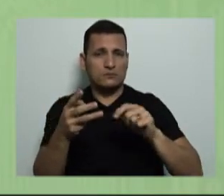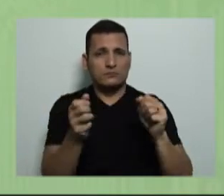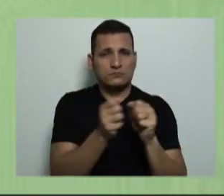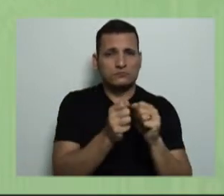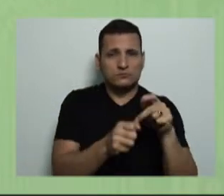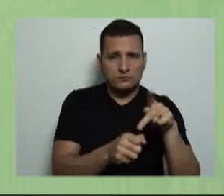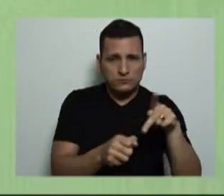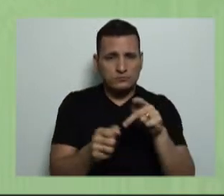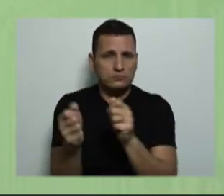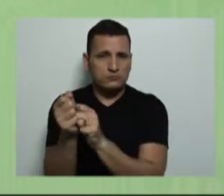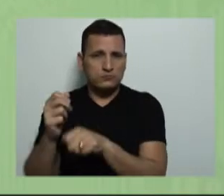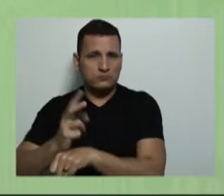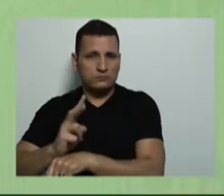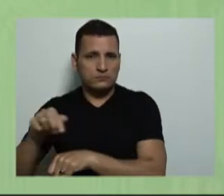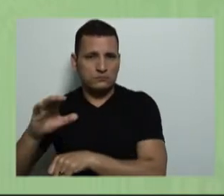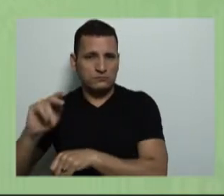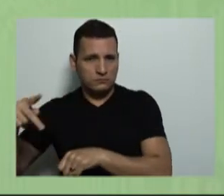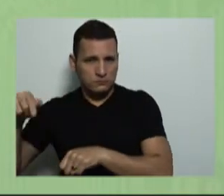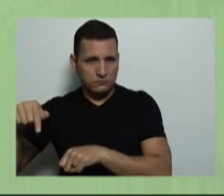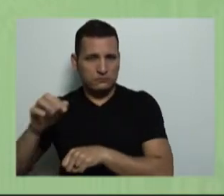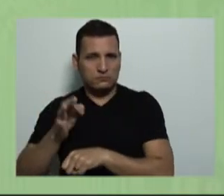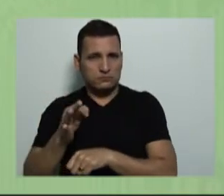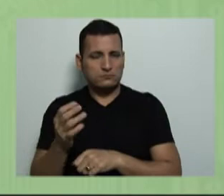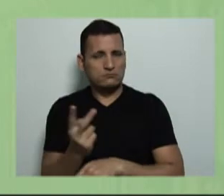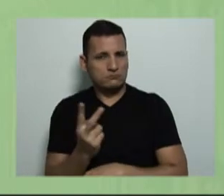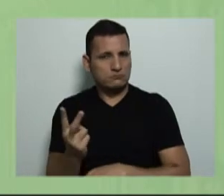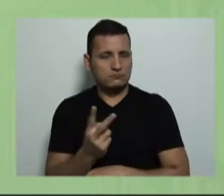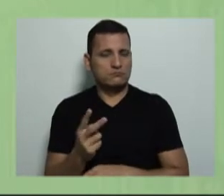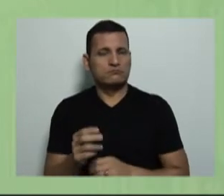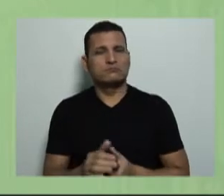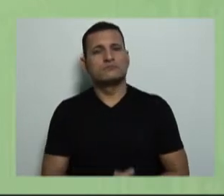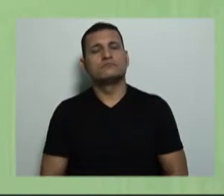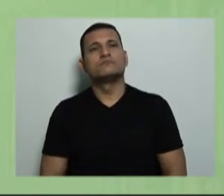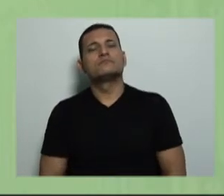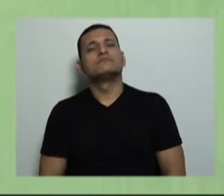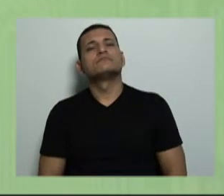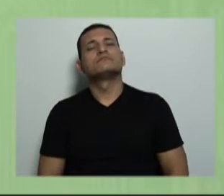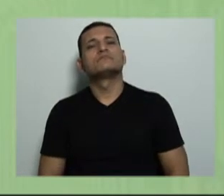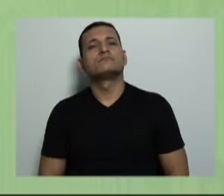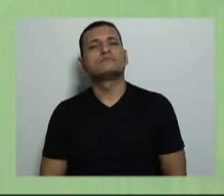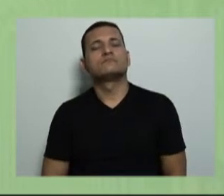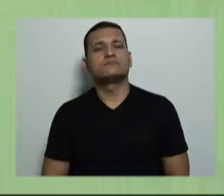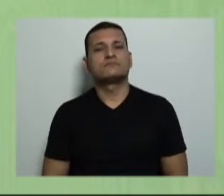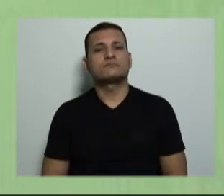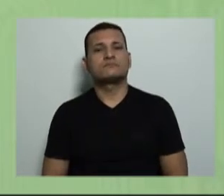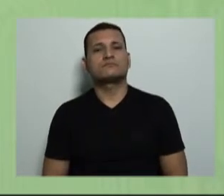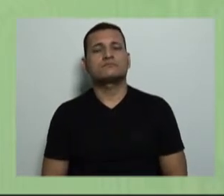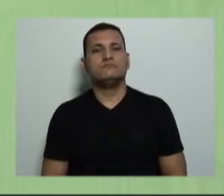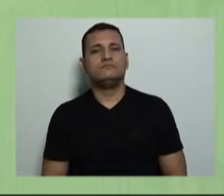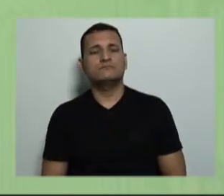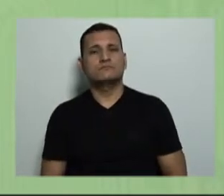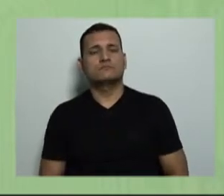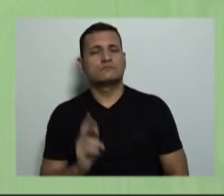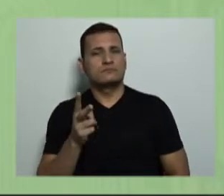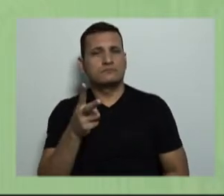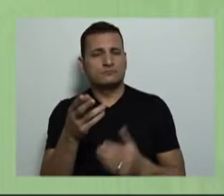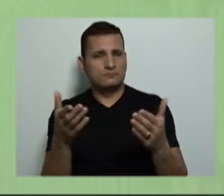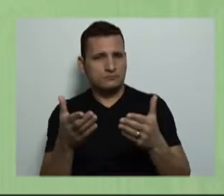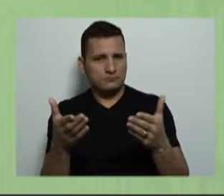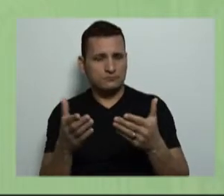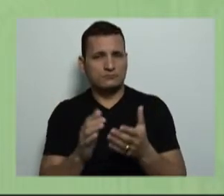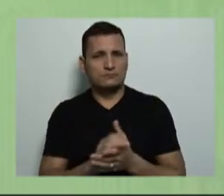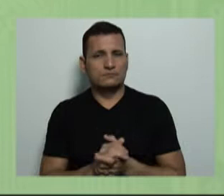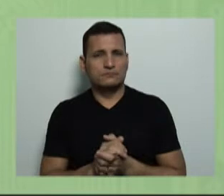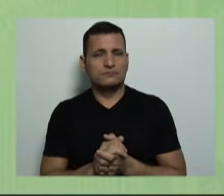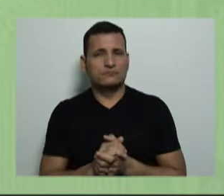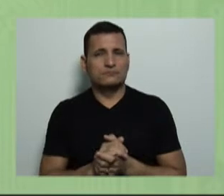e o orientador de estágio. Perfeito. Okay. Pessoal, dando continuidade aí à fala da professora, então são esses